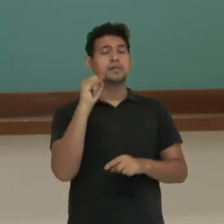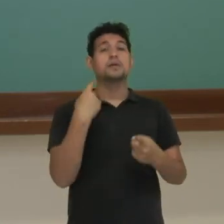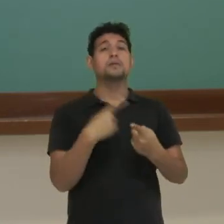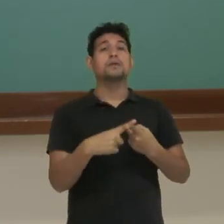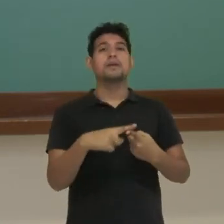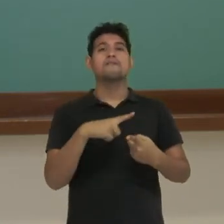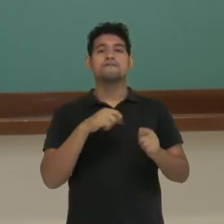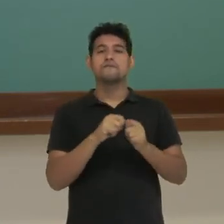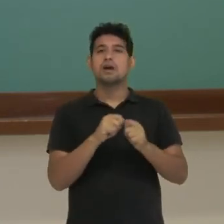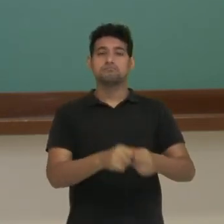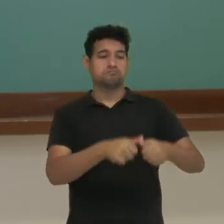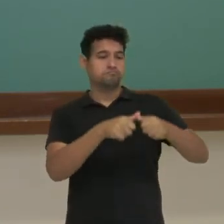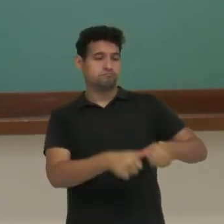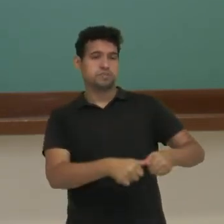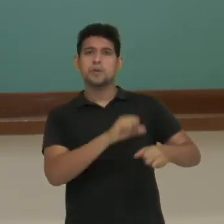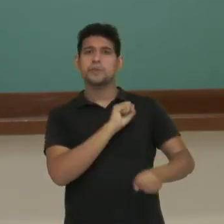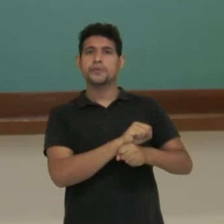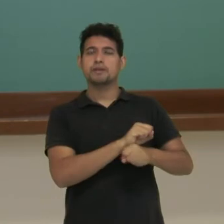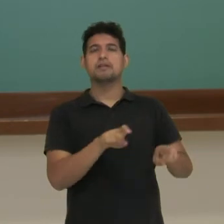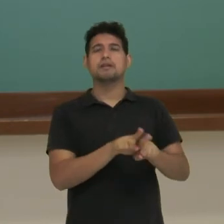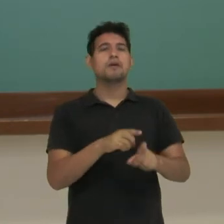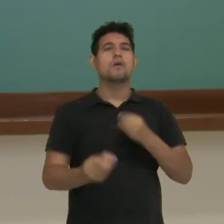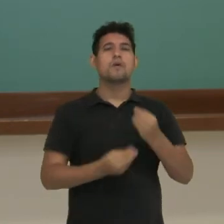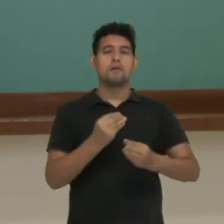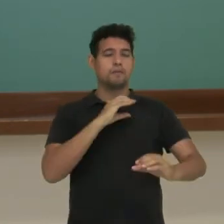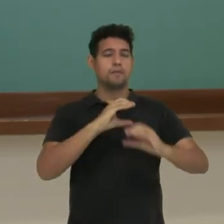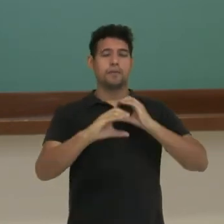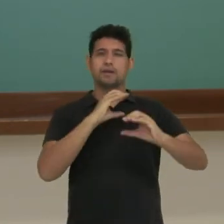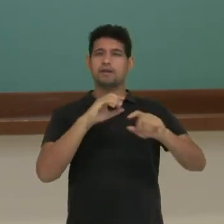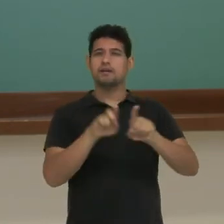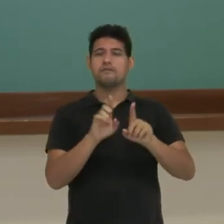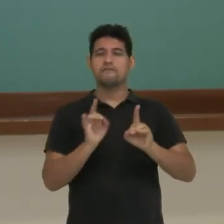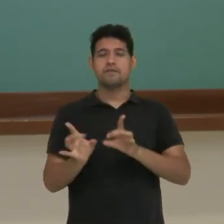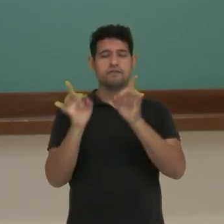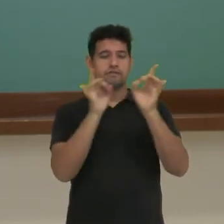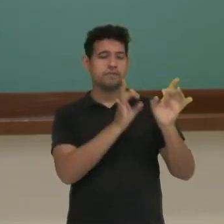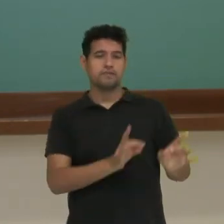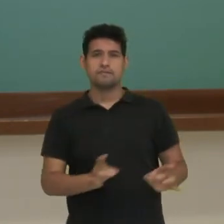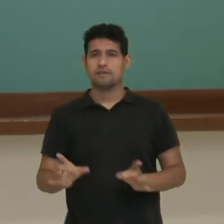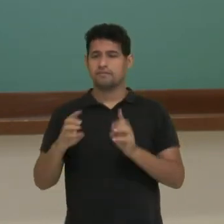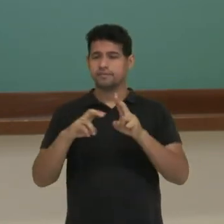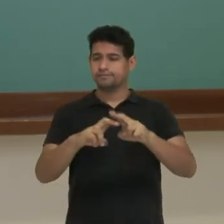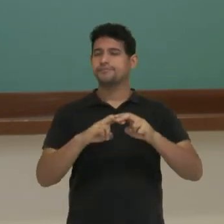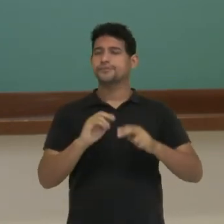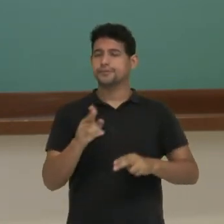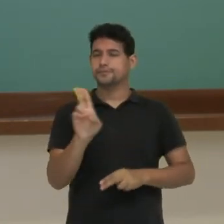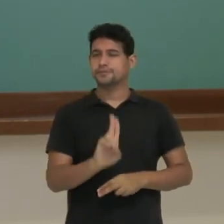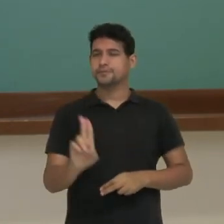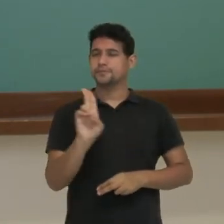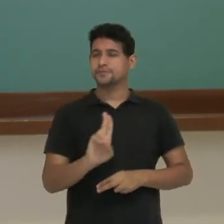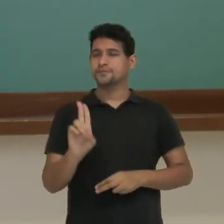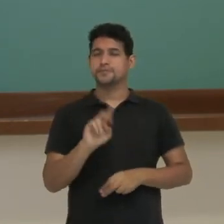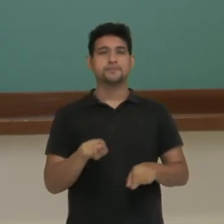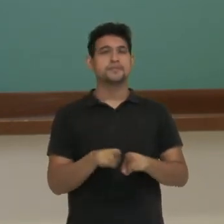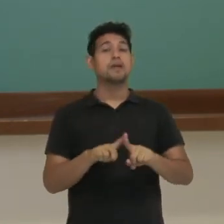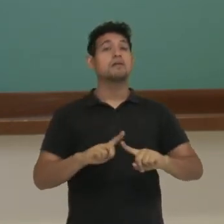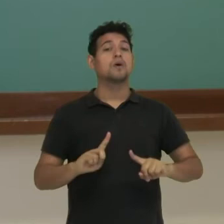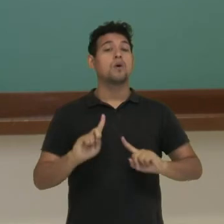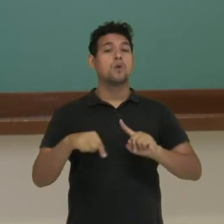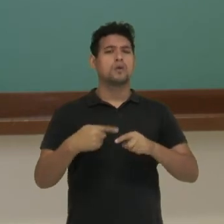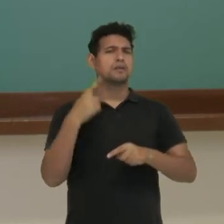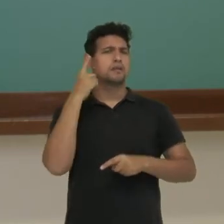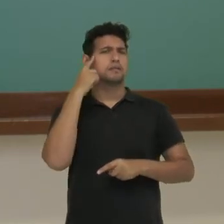dão estabilidade no sentido de comunicação das mercadorias. Então por isso muito usados. Outra questão